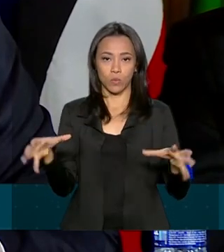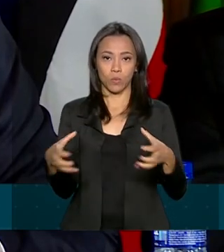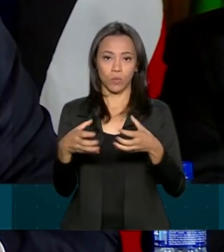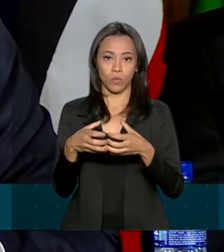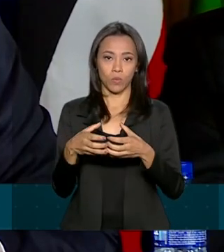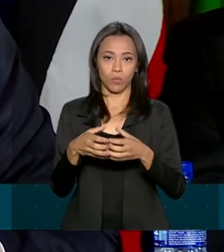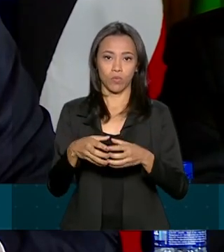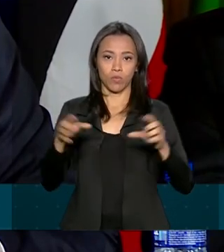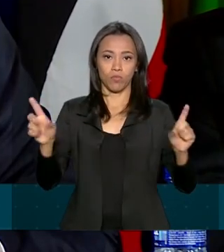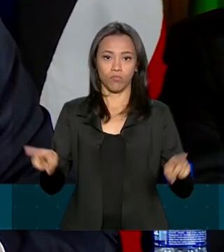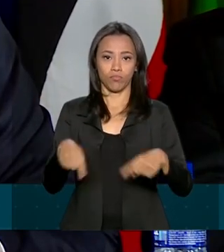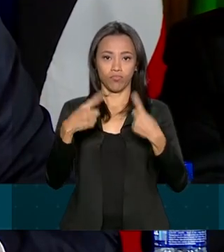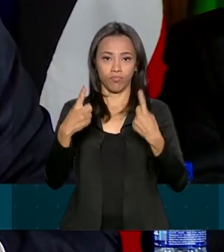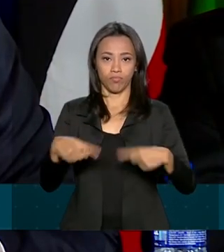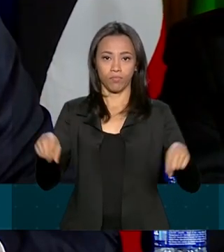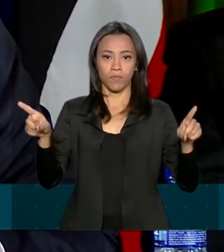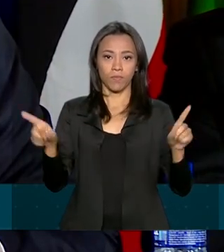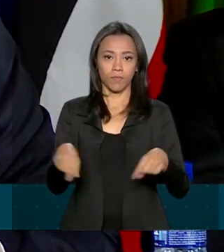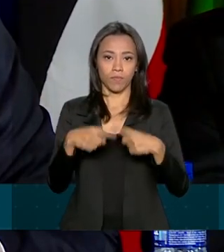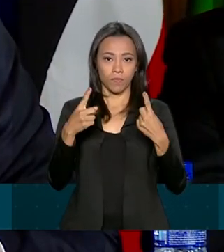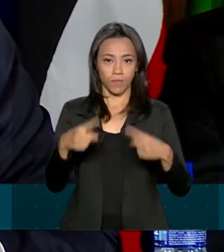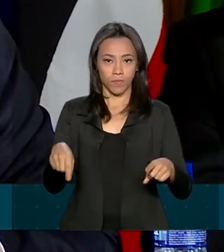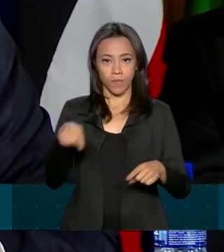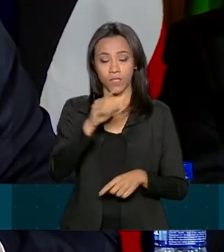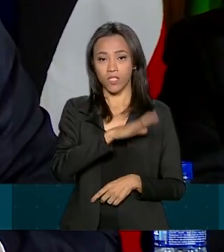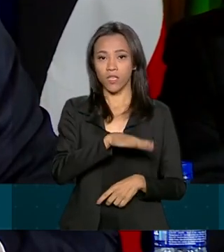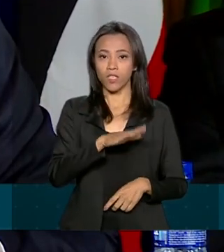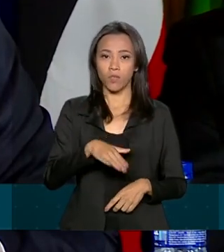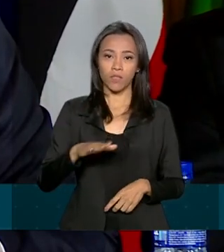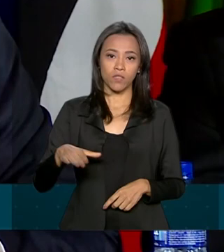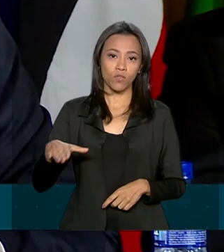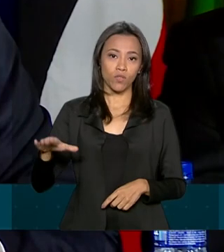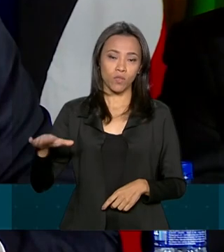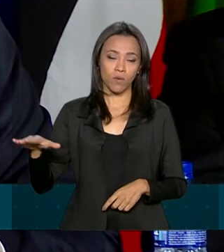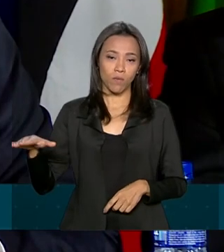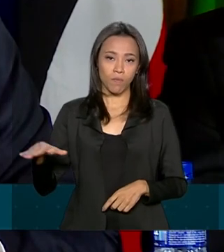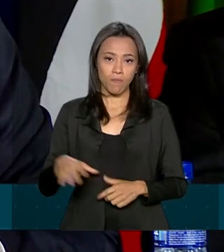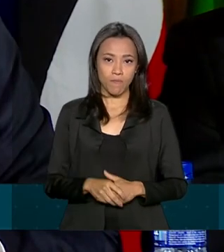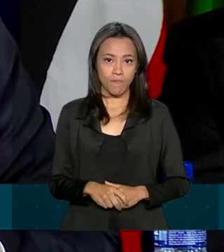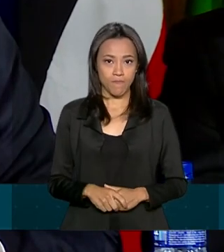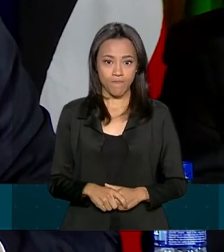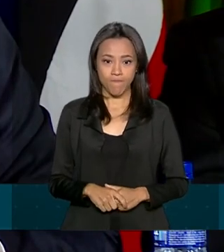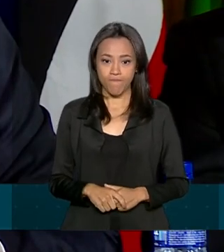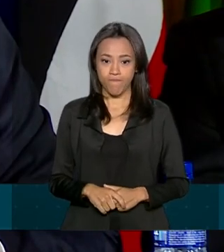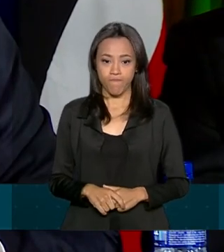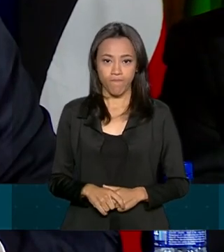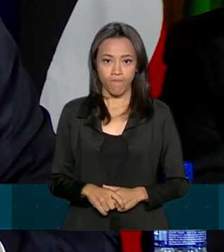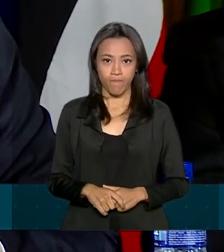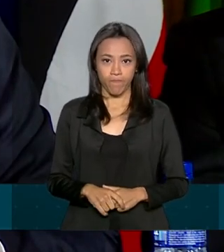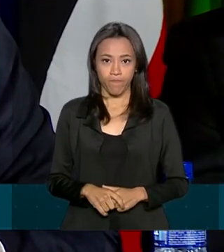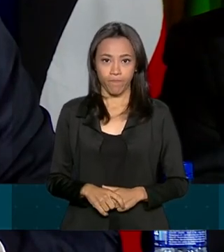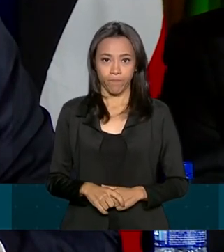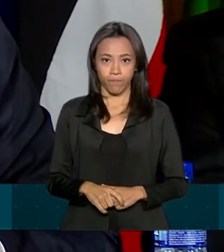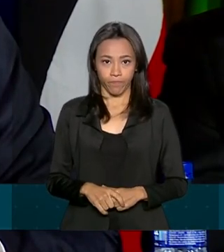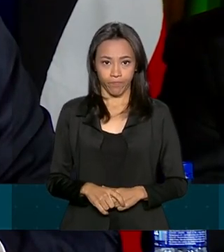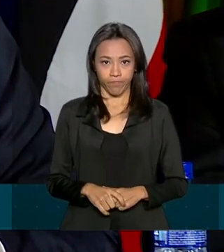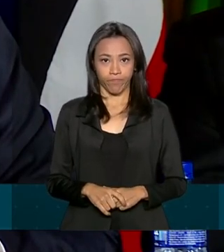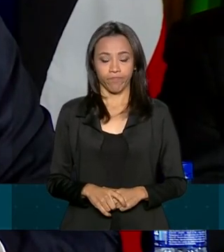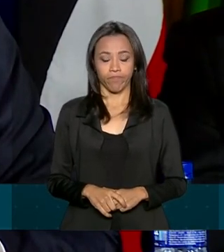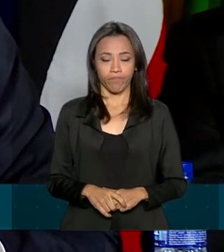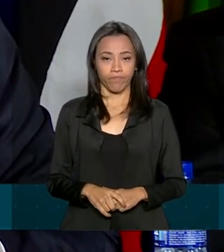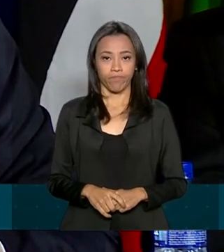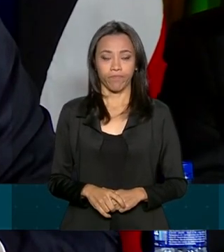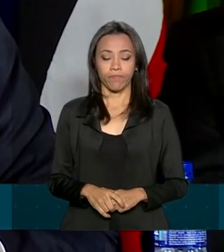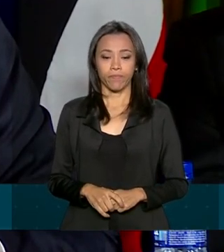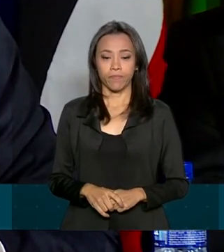nos apresentaram crianças, ou melhor, jovens, que vieram das camadas mais humildes da sociedade,